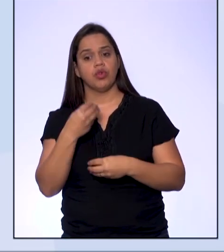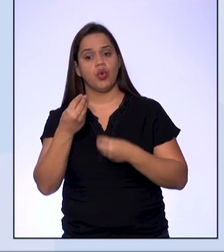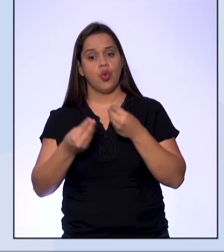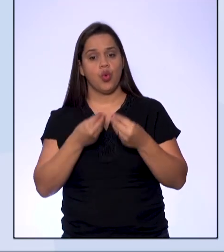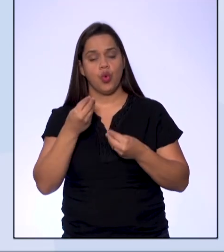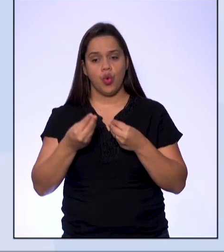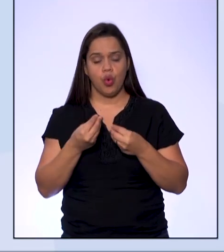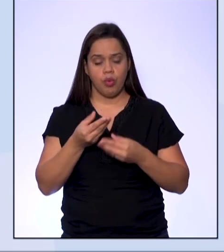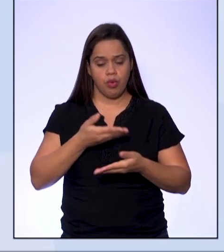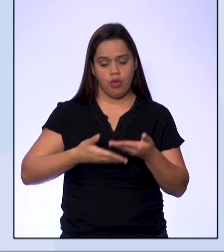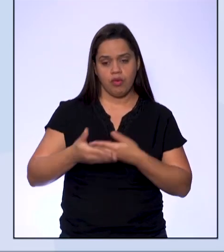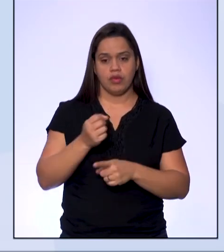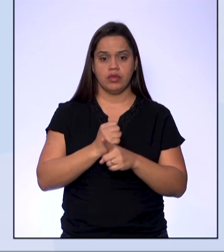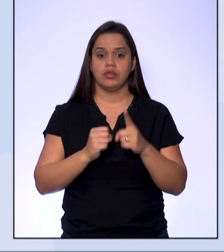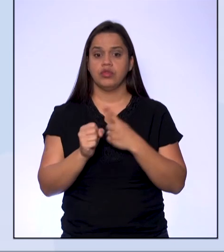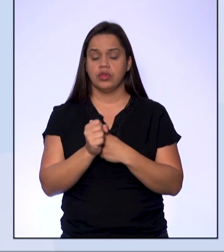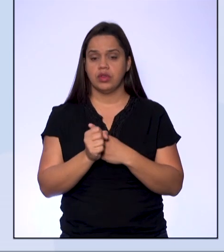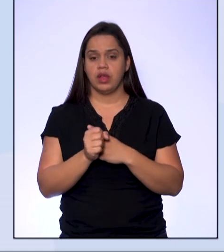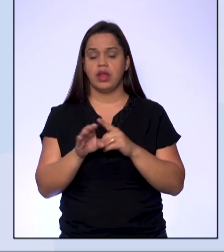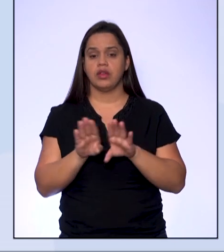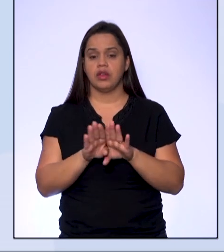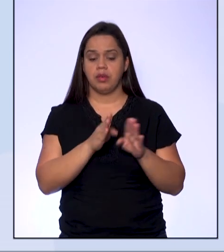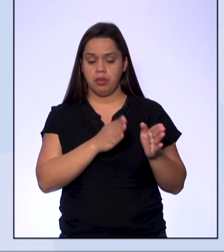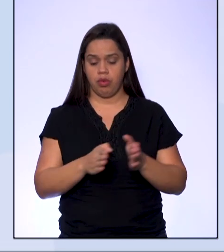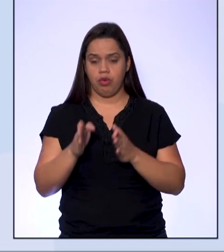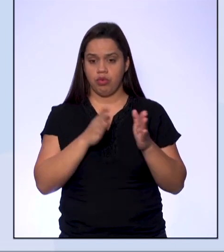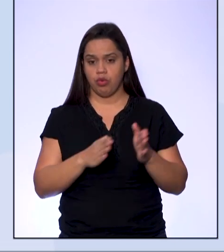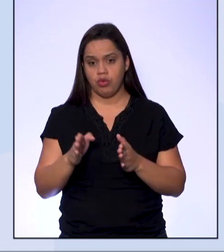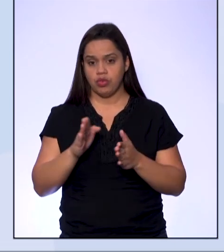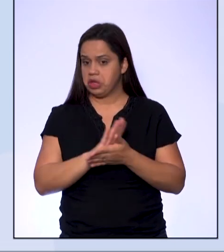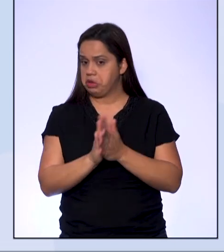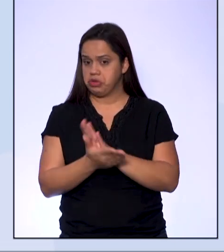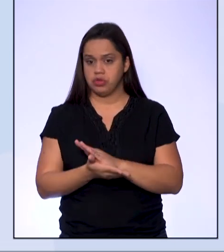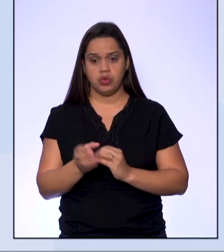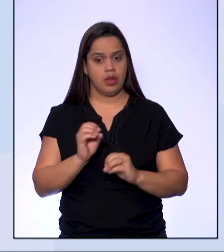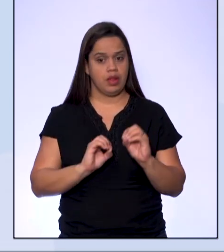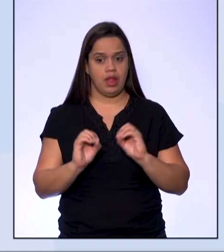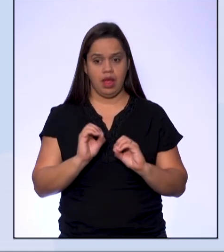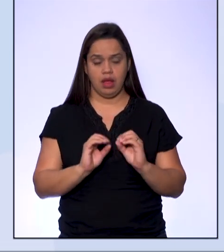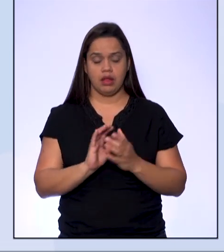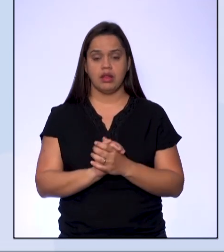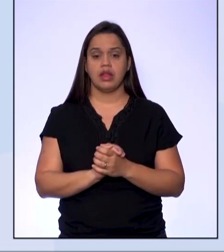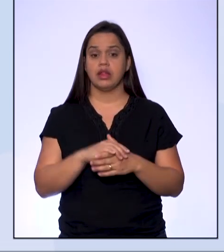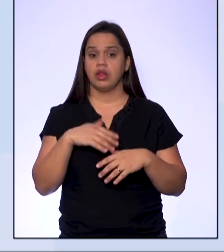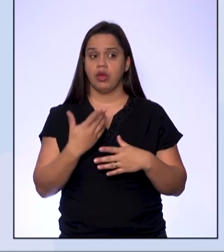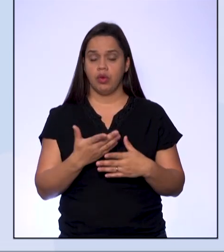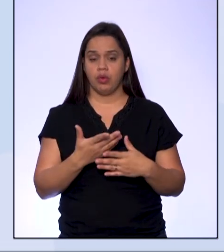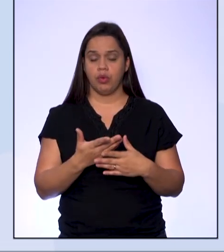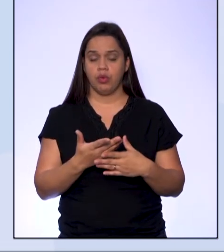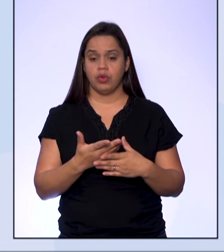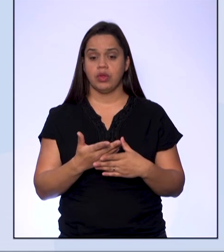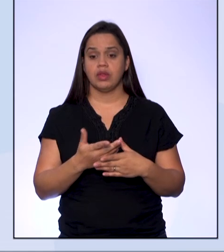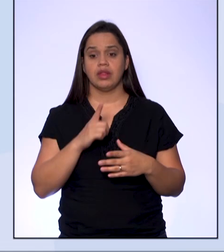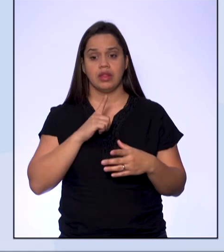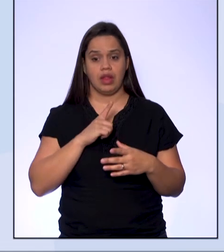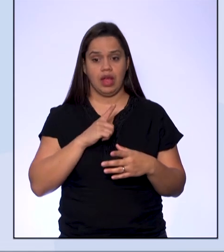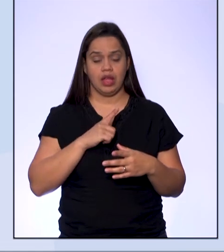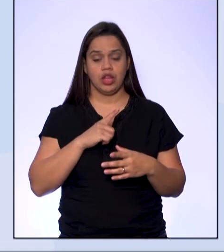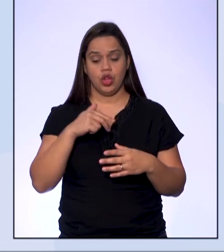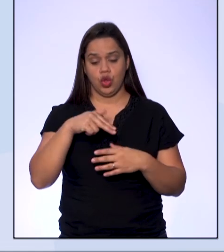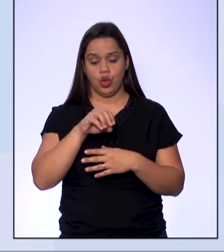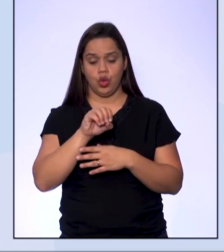como conviver em sociedade e produzir sem danificar nada. Então, neste caso, além de nos dar a lição, eu